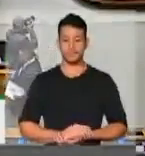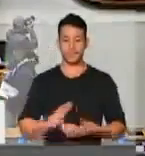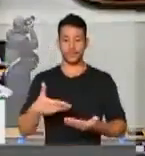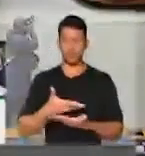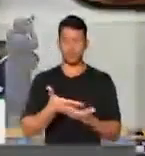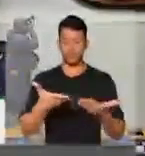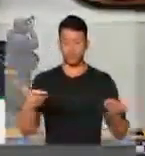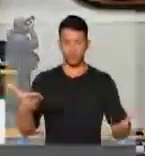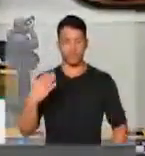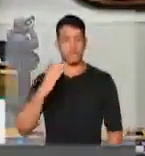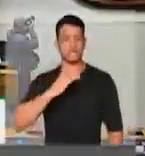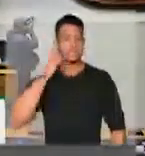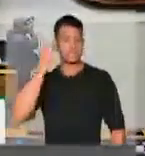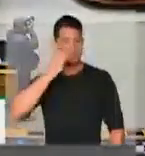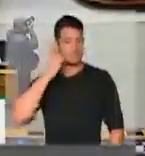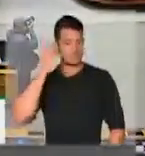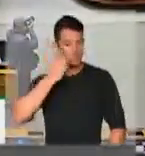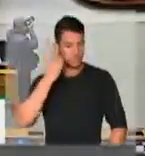senhoras e senhores deputados,